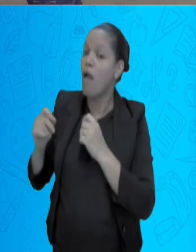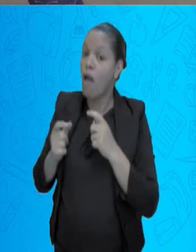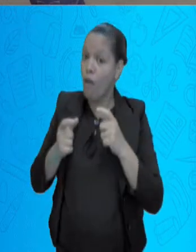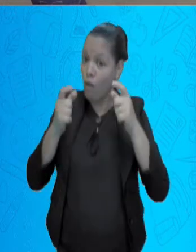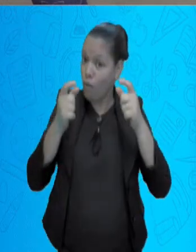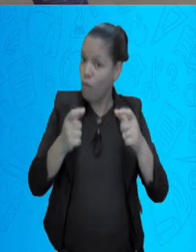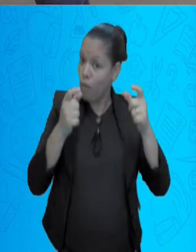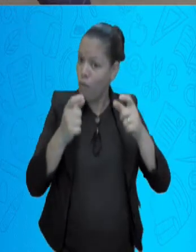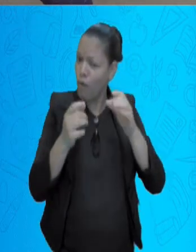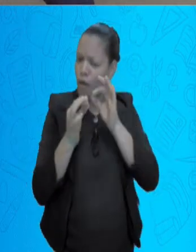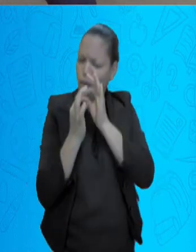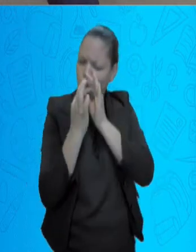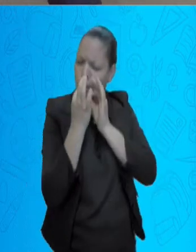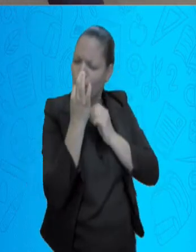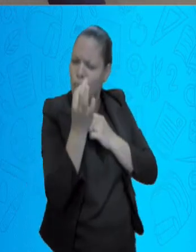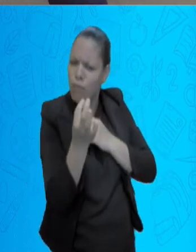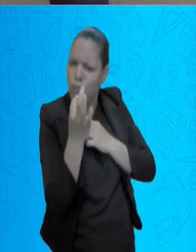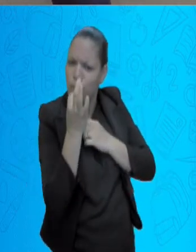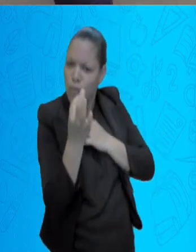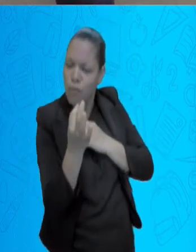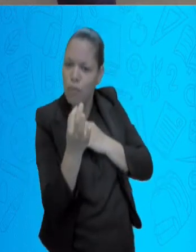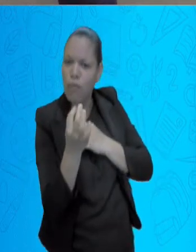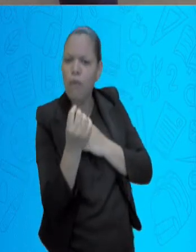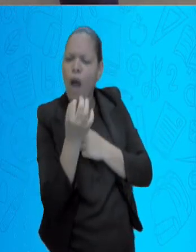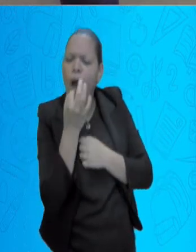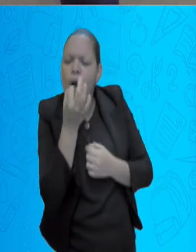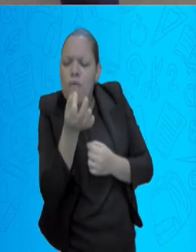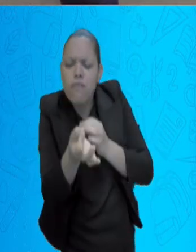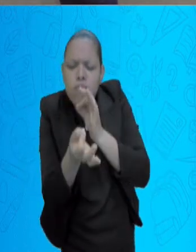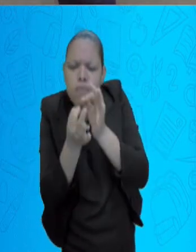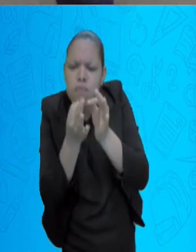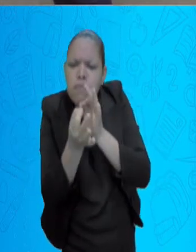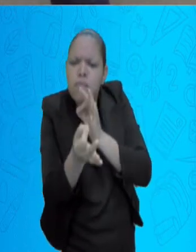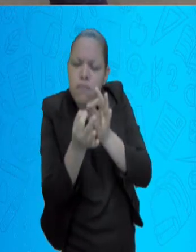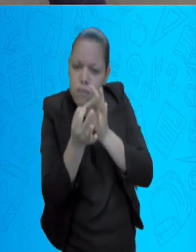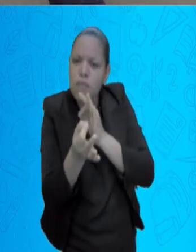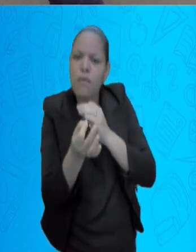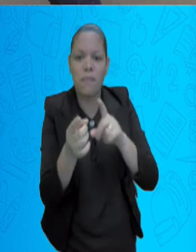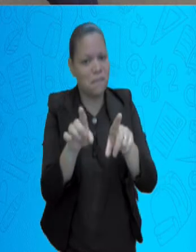chama embocadura. Então, ele é um instrumento de sopro.